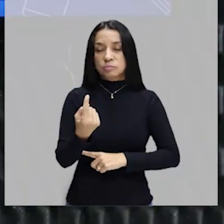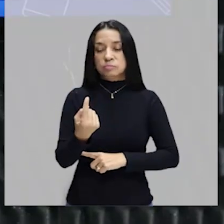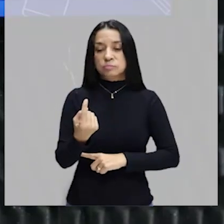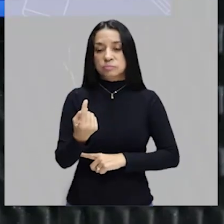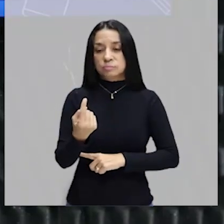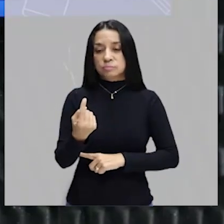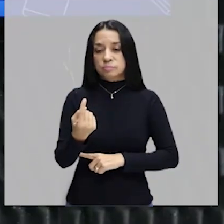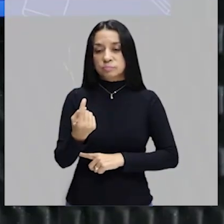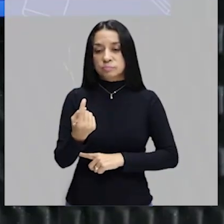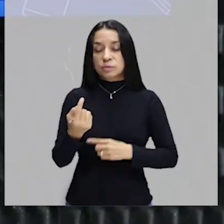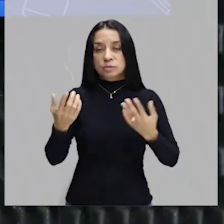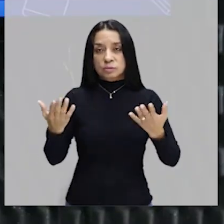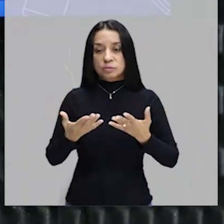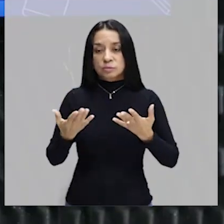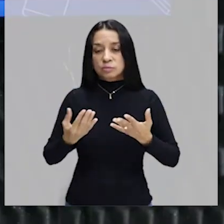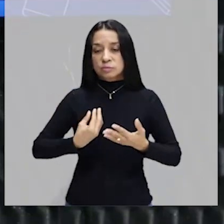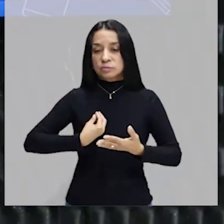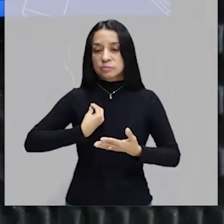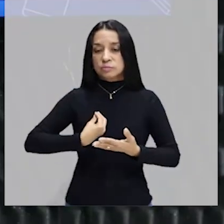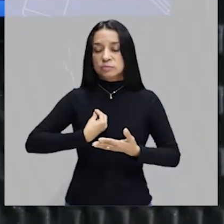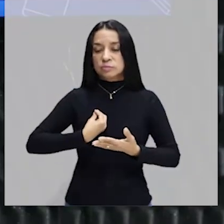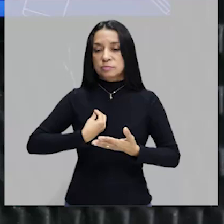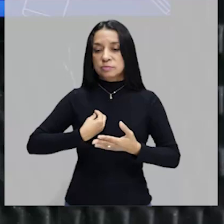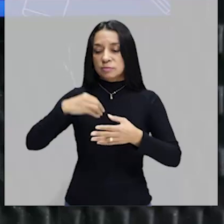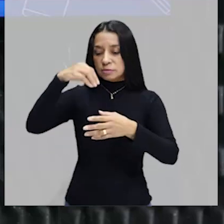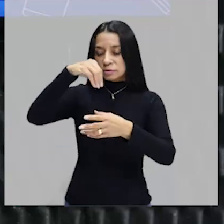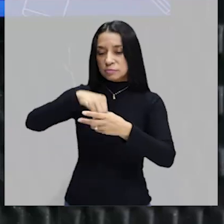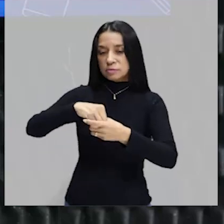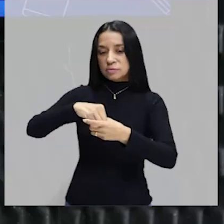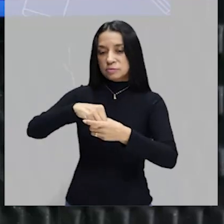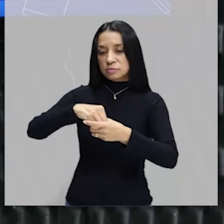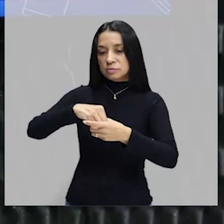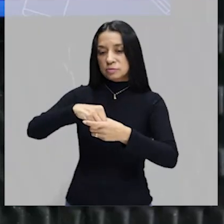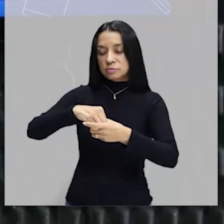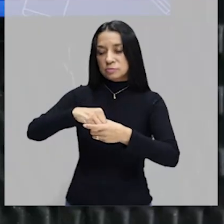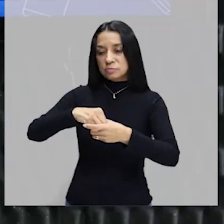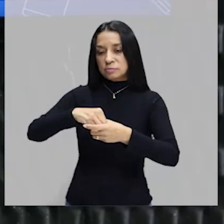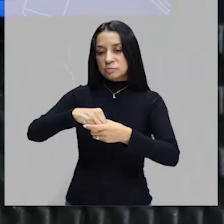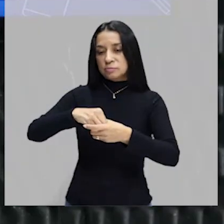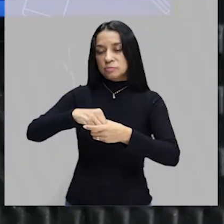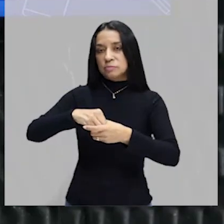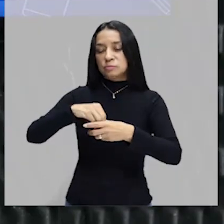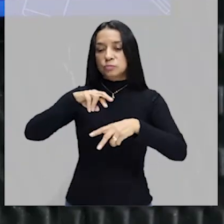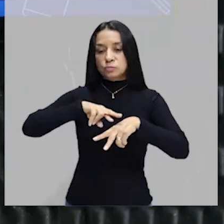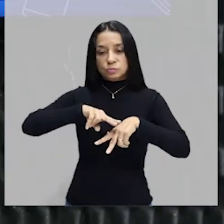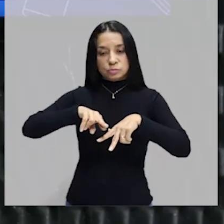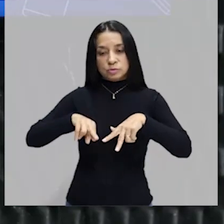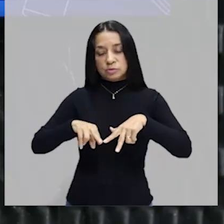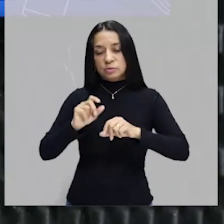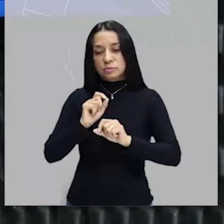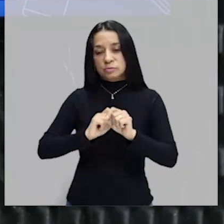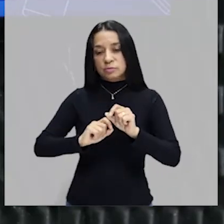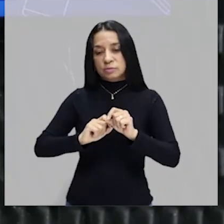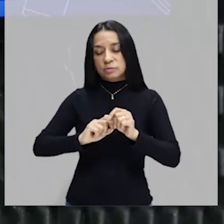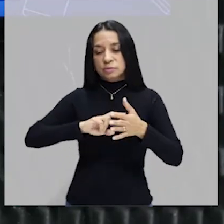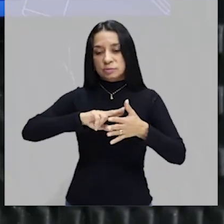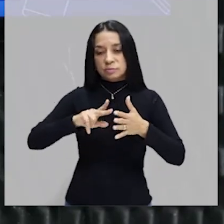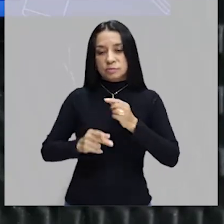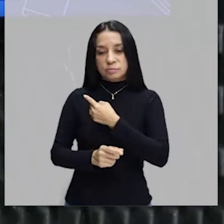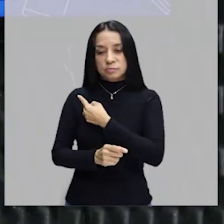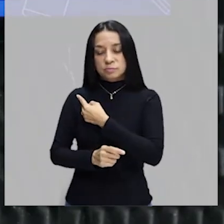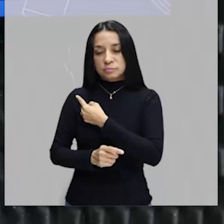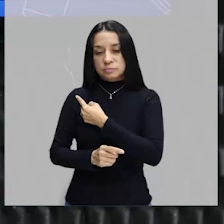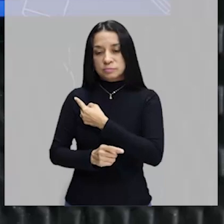indivíduo atualmente vivo que faz parte desse gênero. E o homem ele é da espécie Homo sapiens,